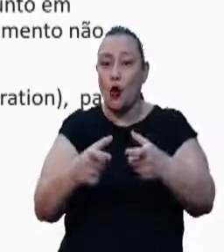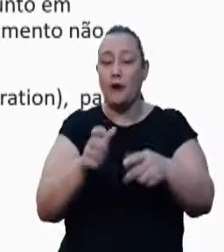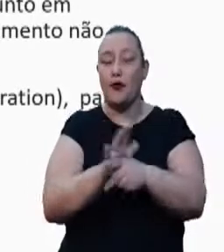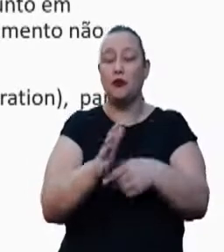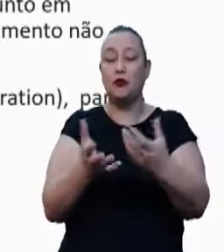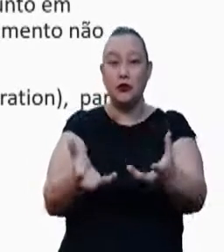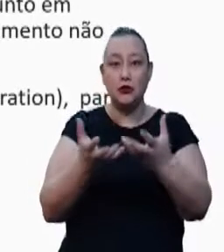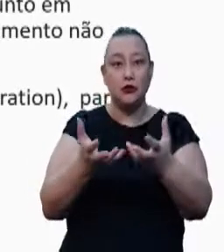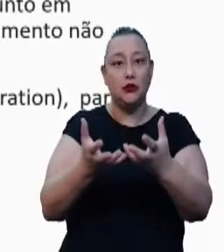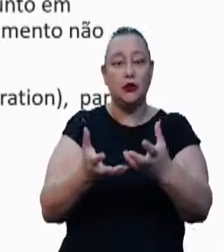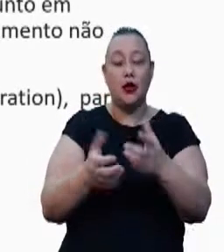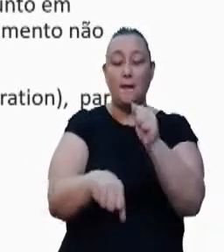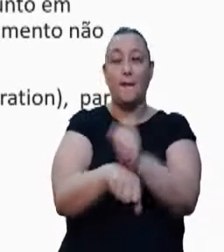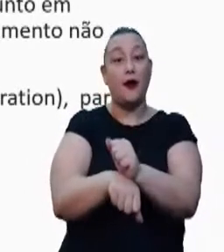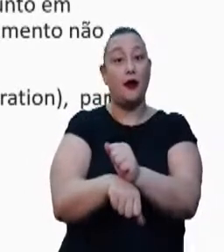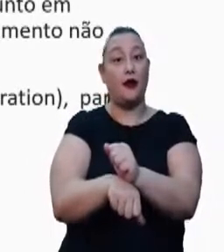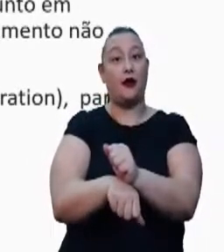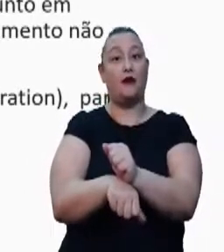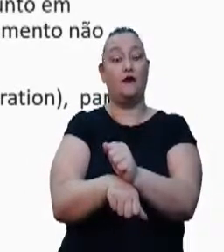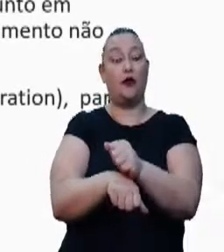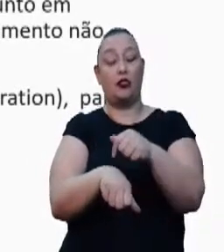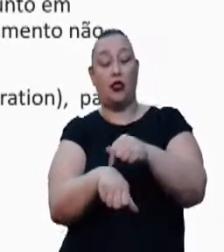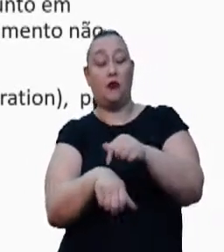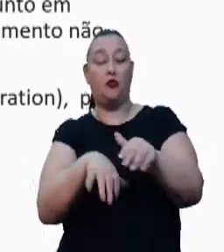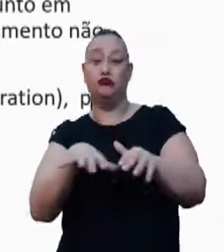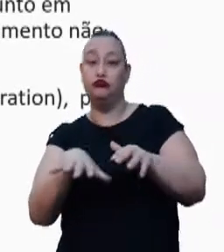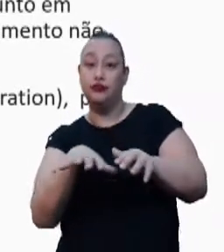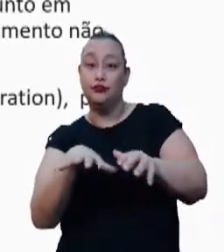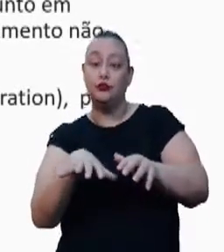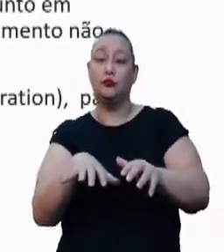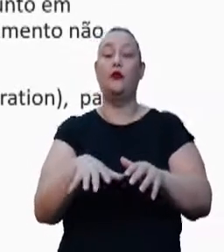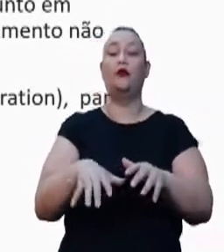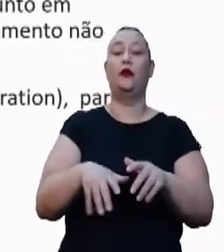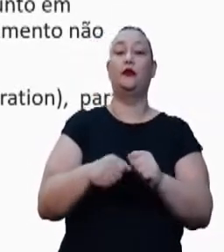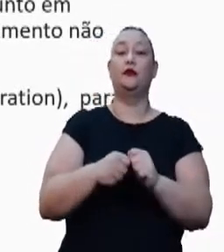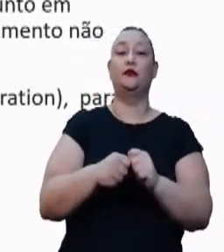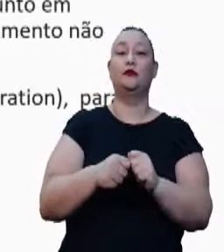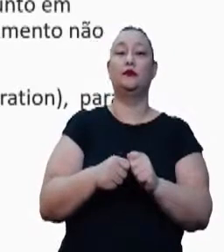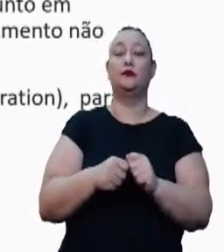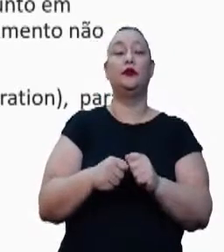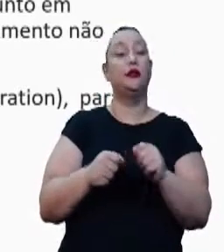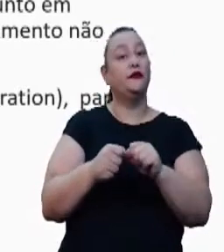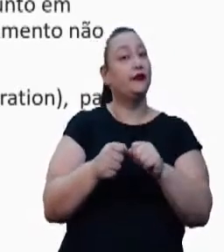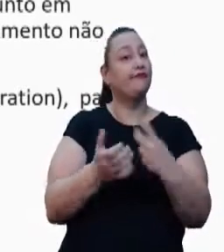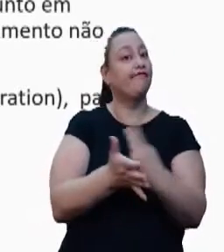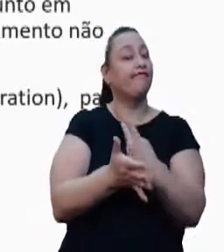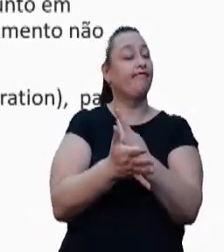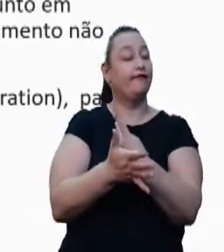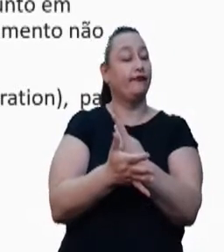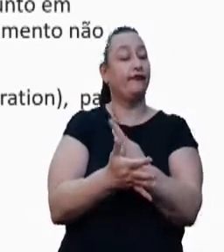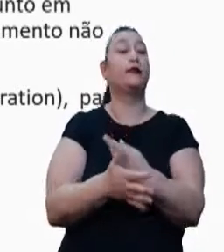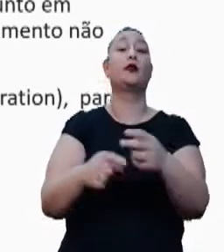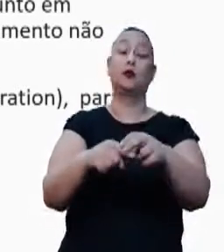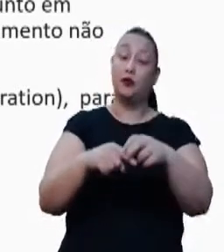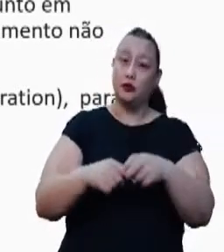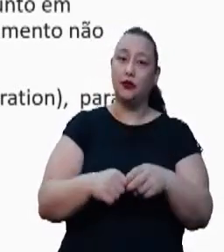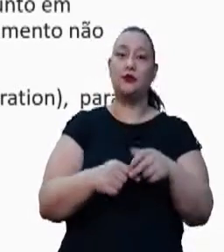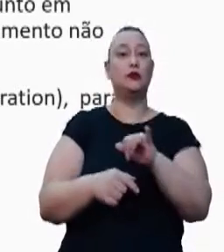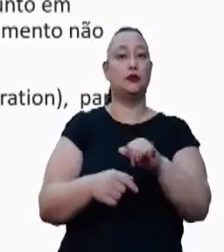queria interrompia temporariamente o movimento anormal daquele músculo. Então, dessa forma,